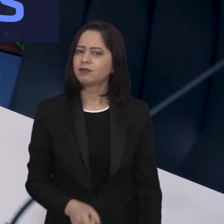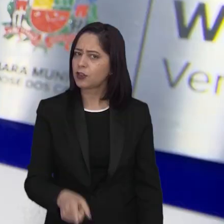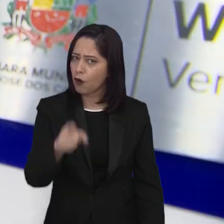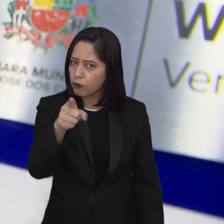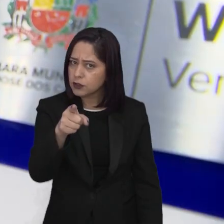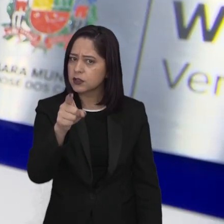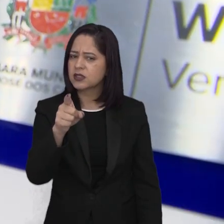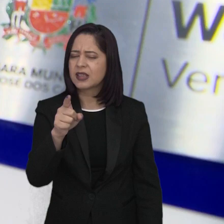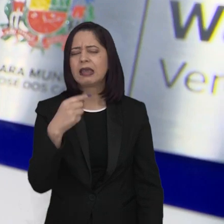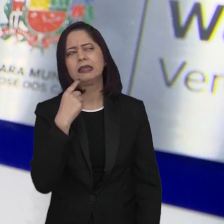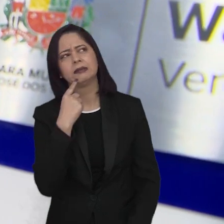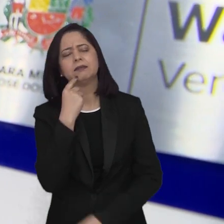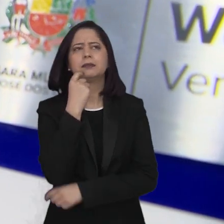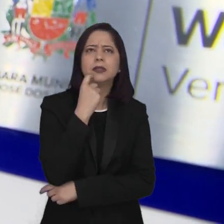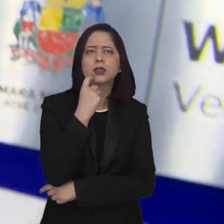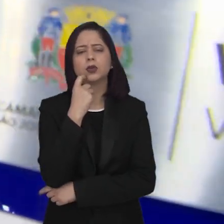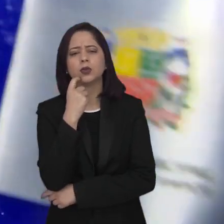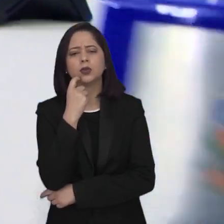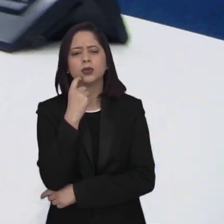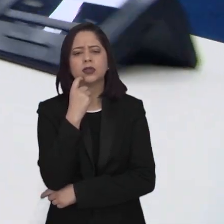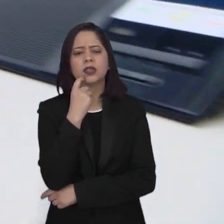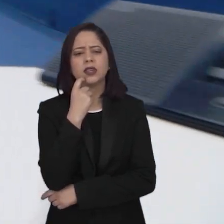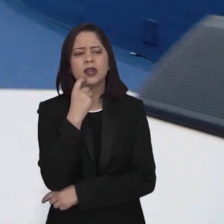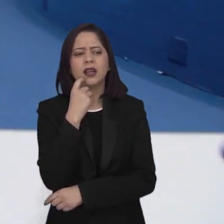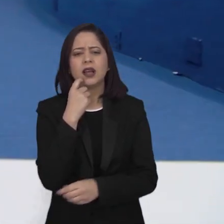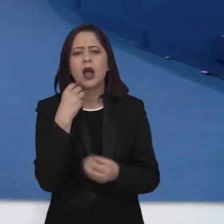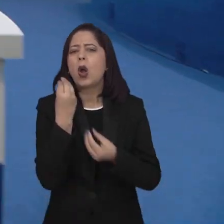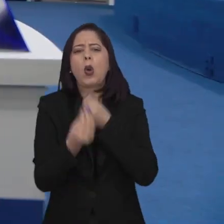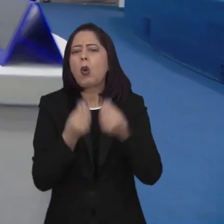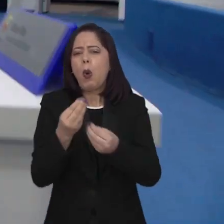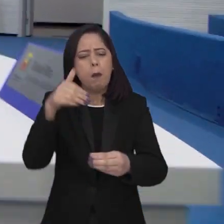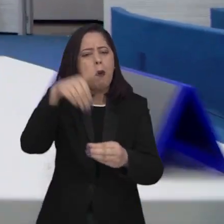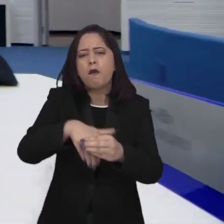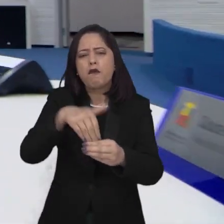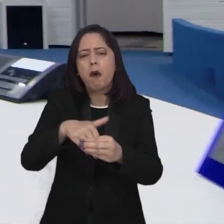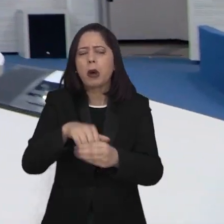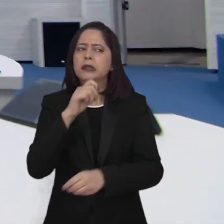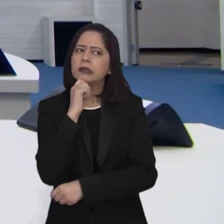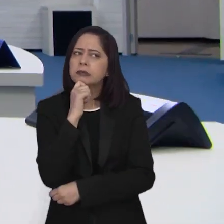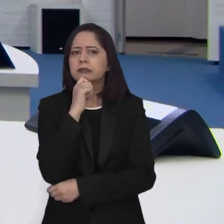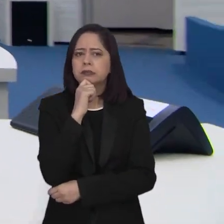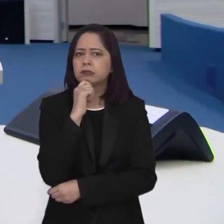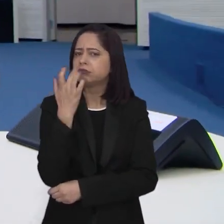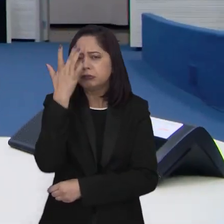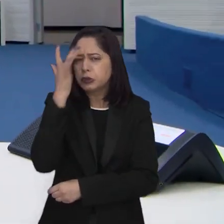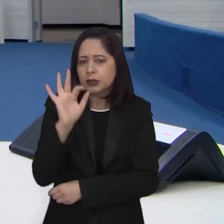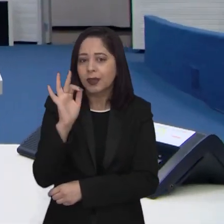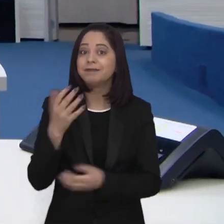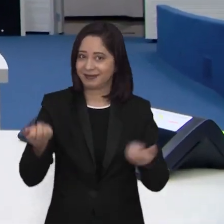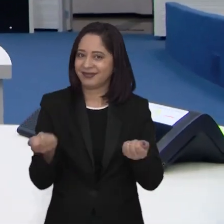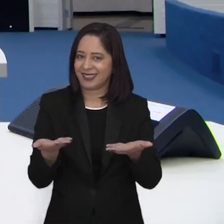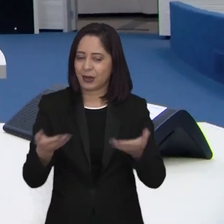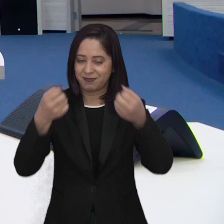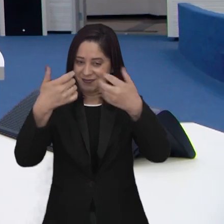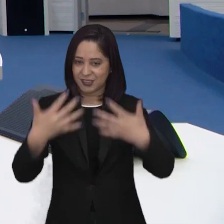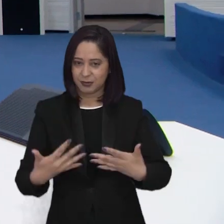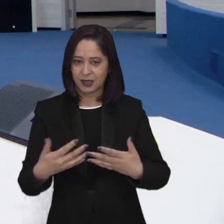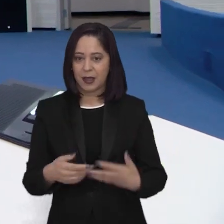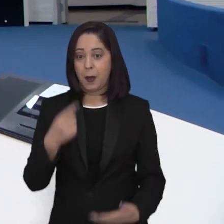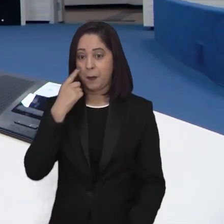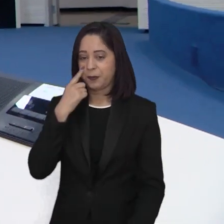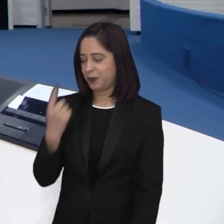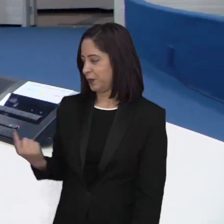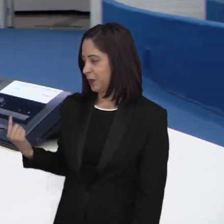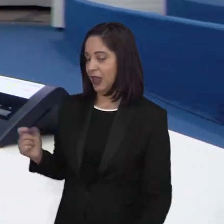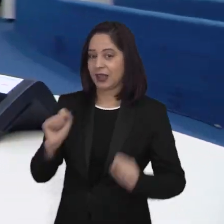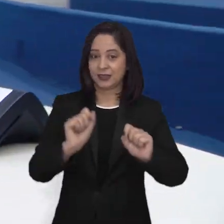cidade. E você pode estar se perguntando como será que acontecem as votações durante uma sessão de plenário? A gente explica